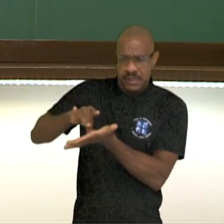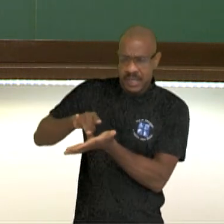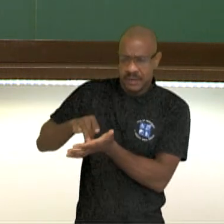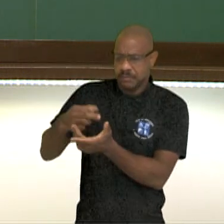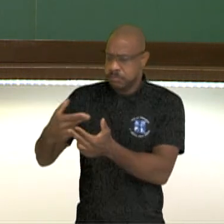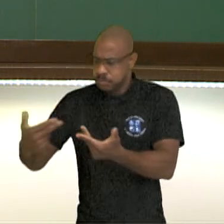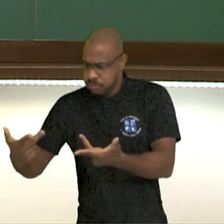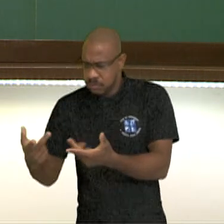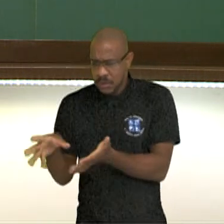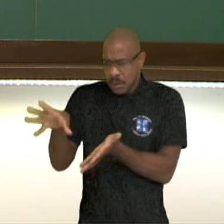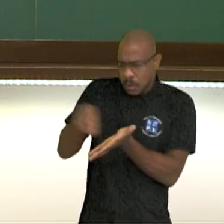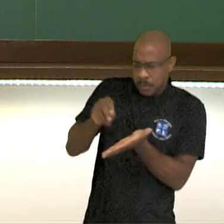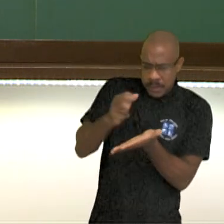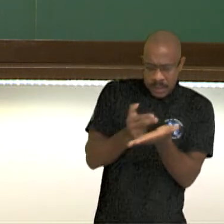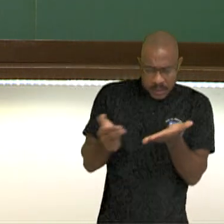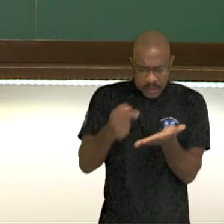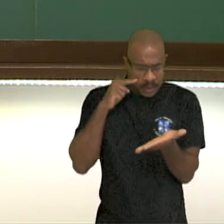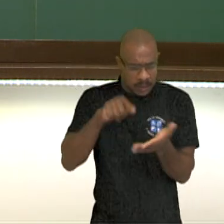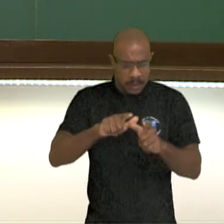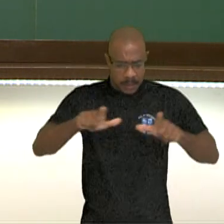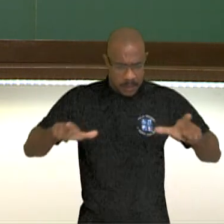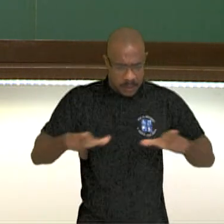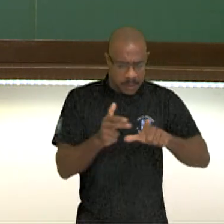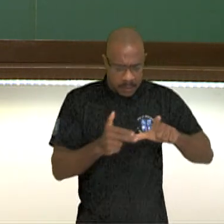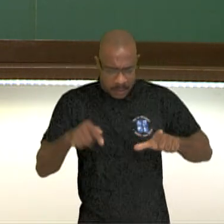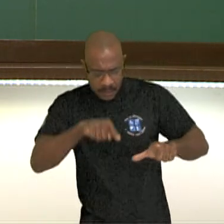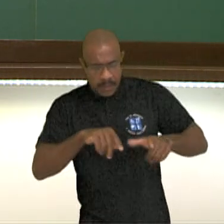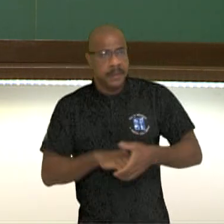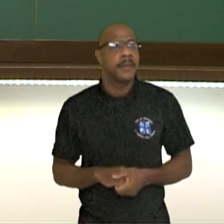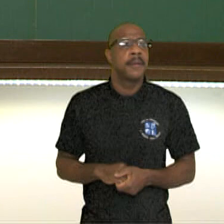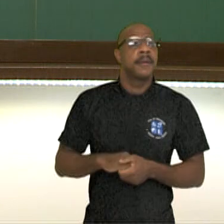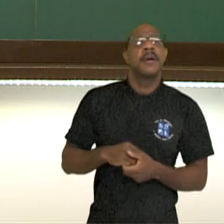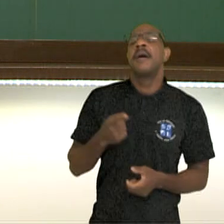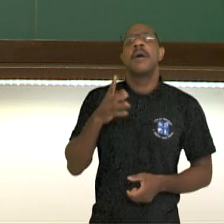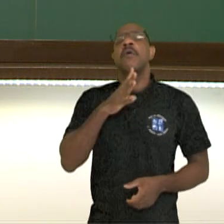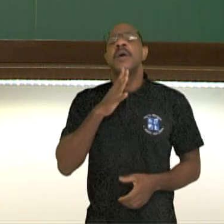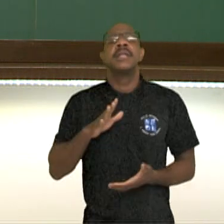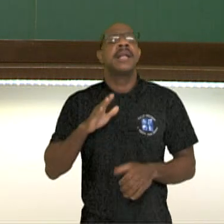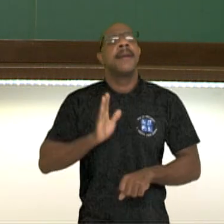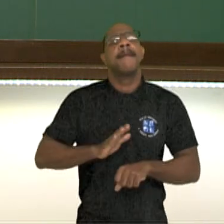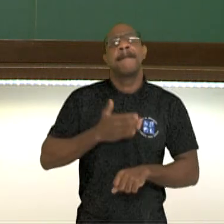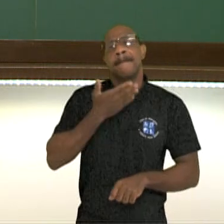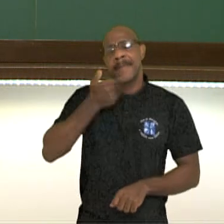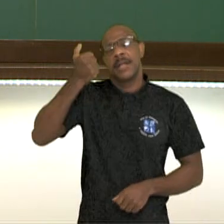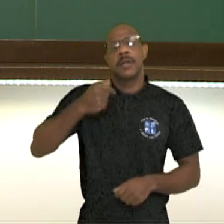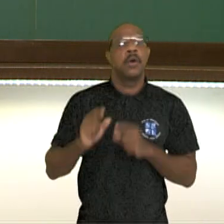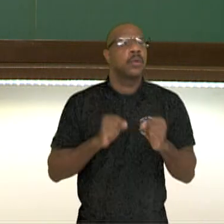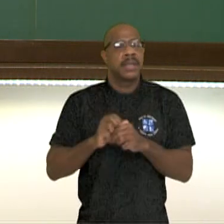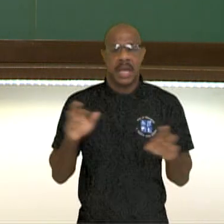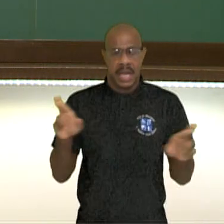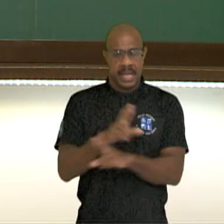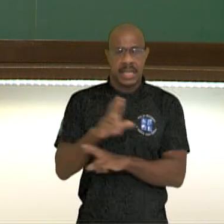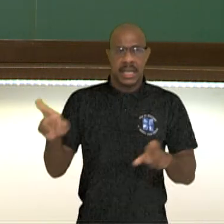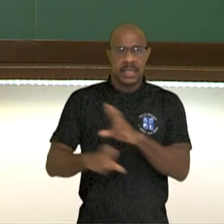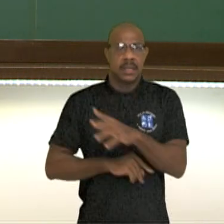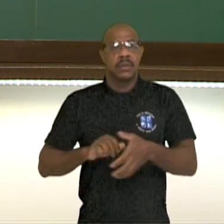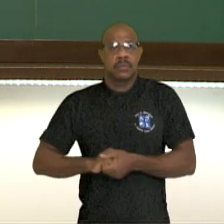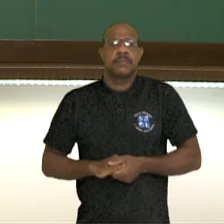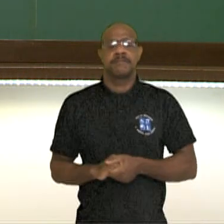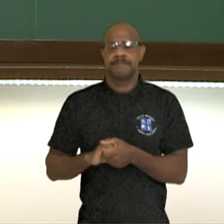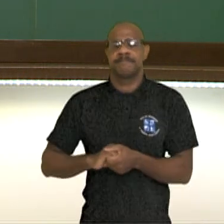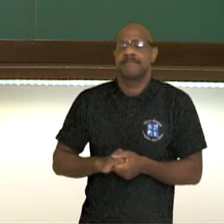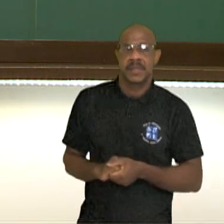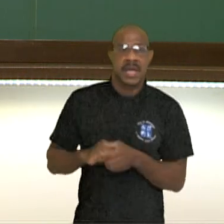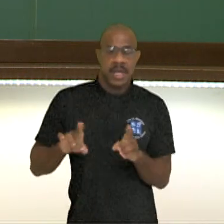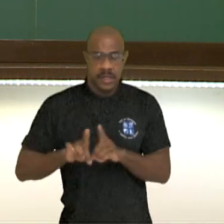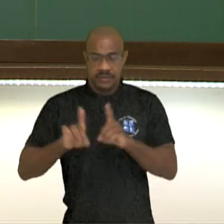nós estamos analisando. Agora a gente vai conhecer um pouquinho melhor essas duas ferramentas de relação entre distância real e distância